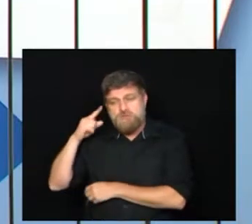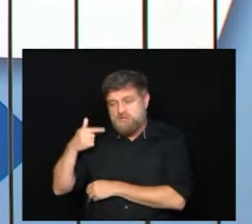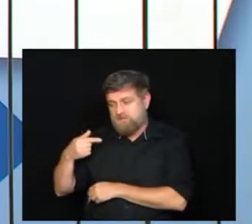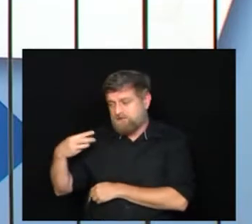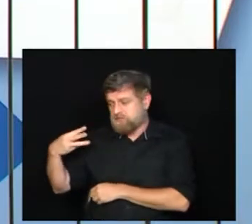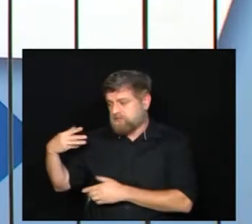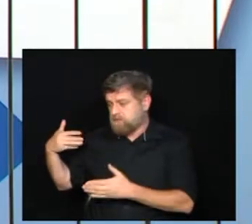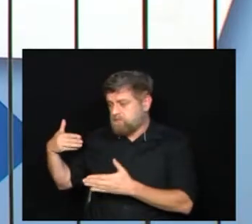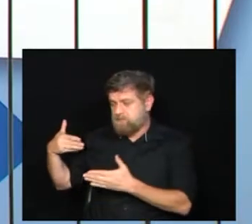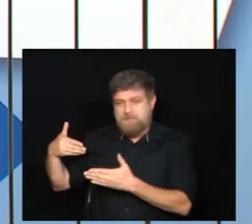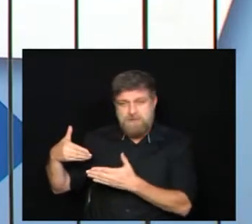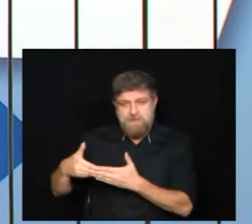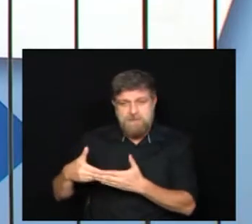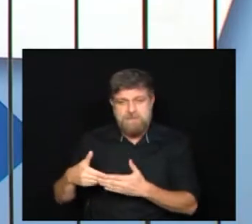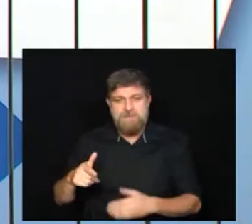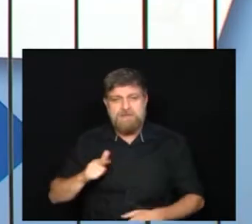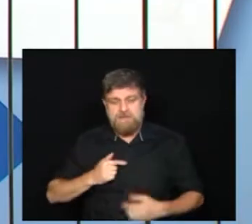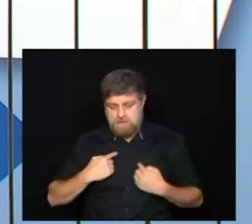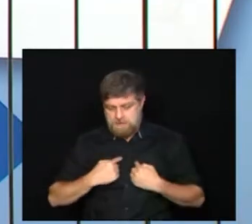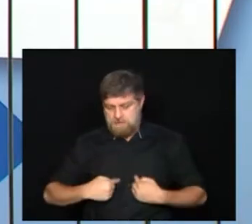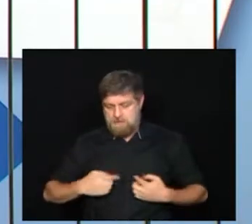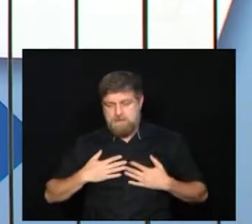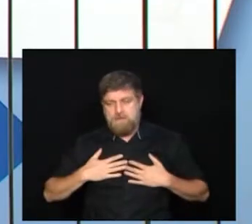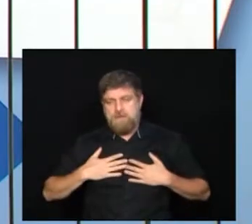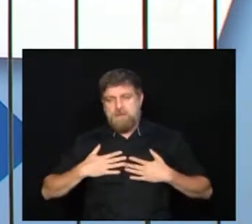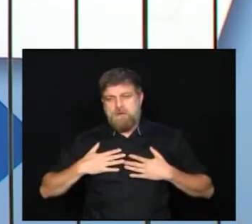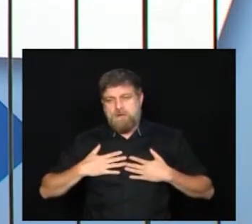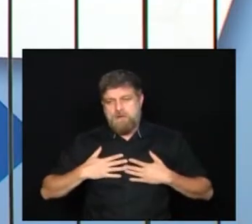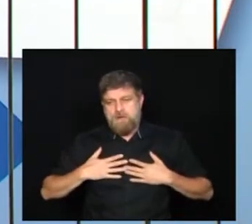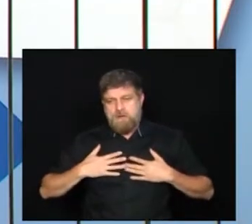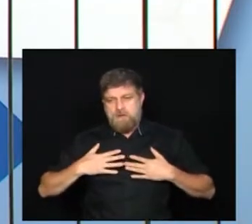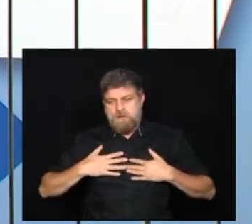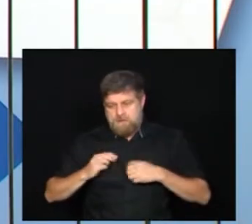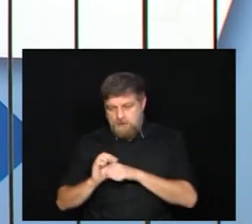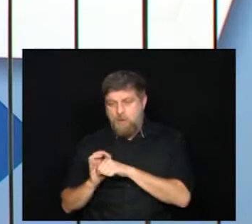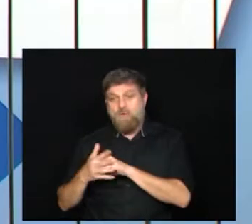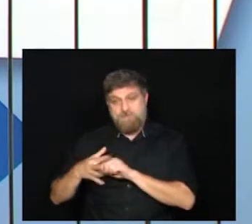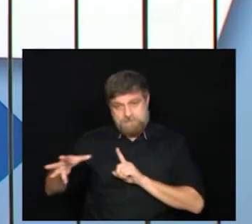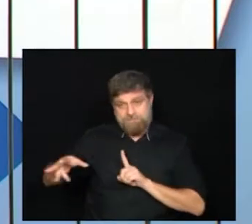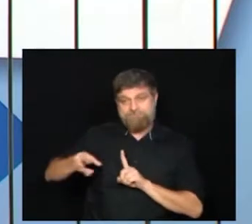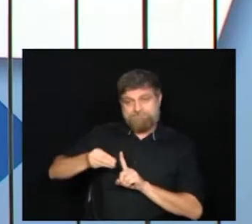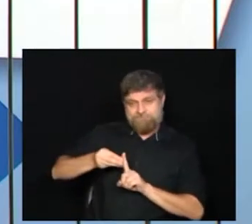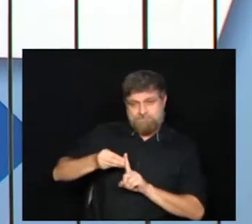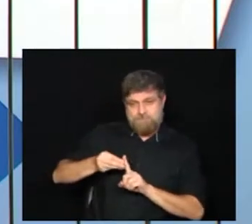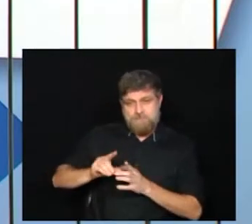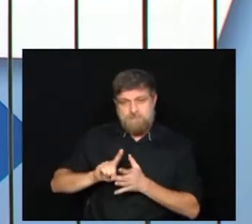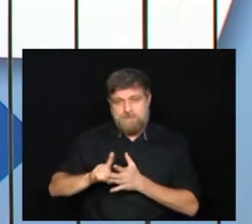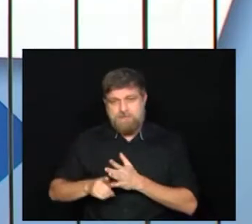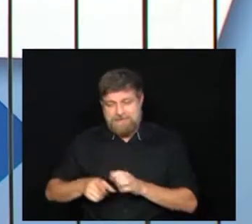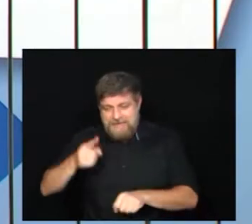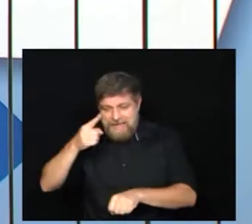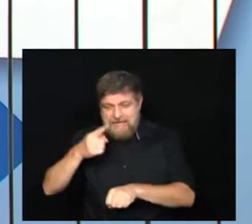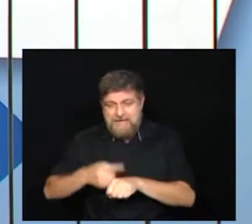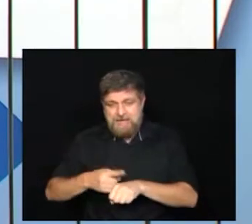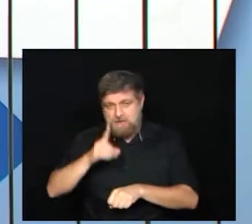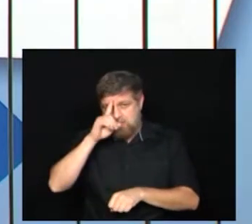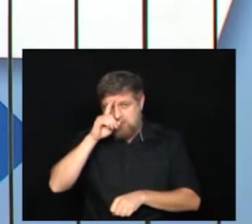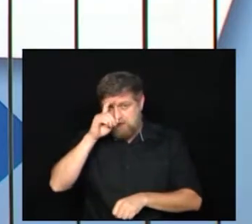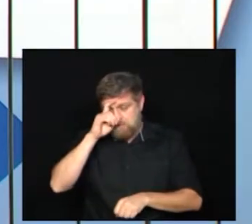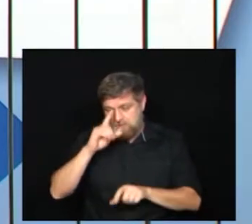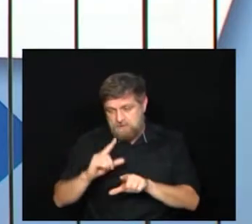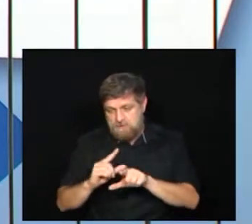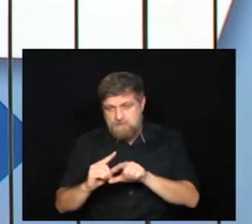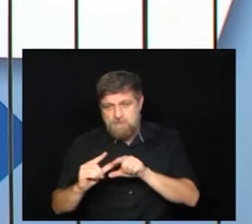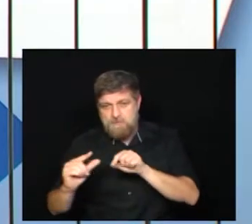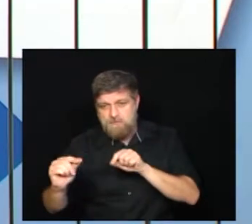23 para tratar uma pneumonia secundária à Covid-19. Na saída do hospital, o prefeito deixou aí